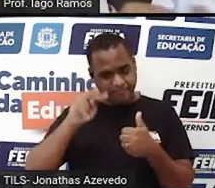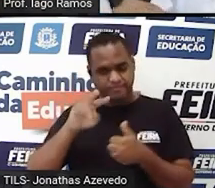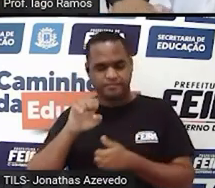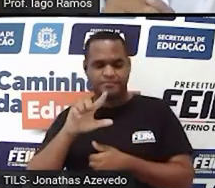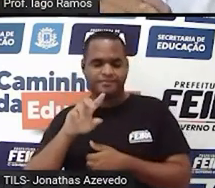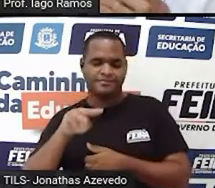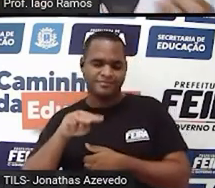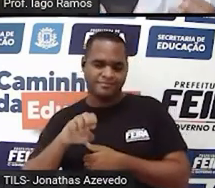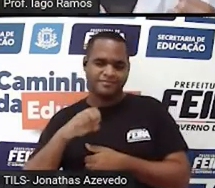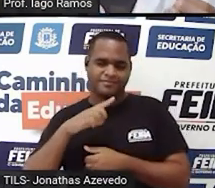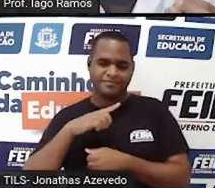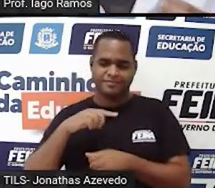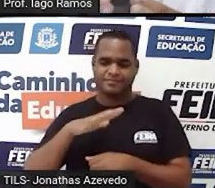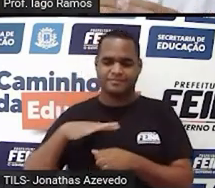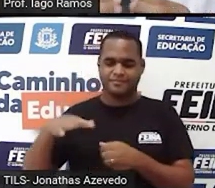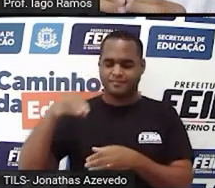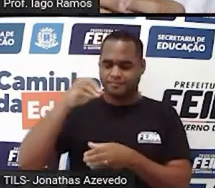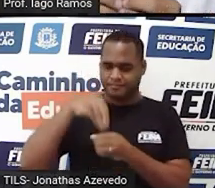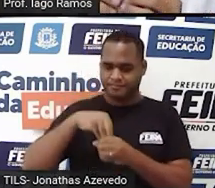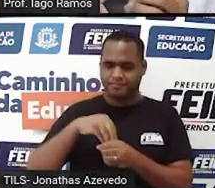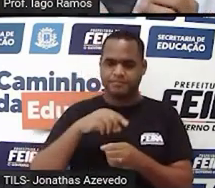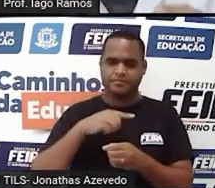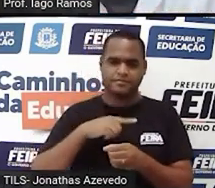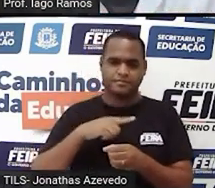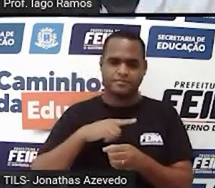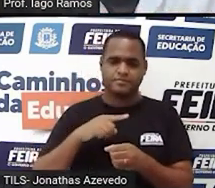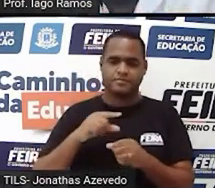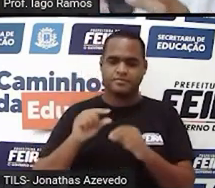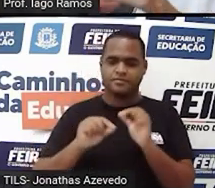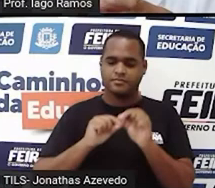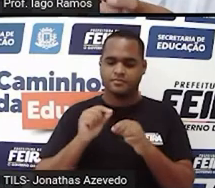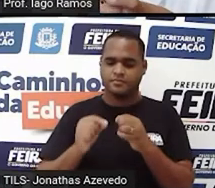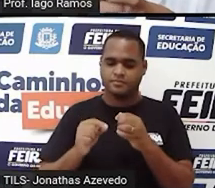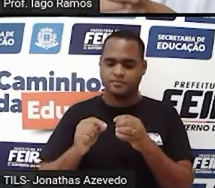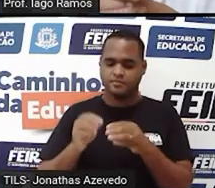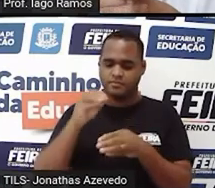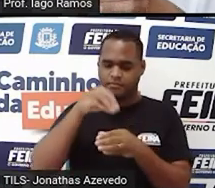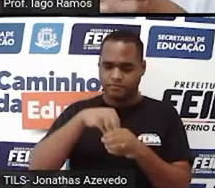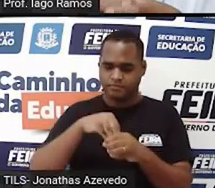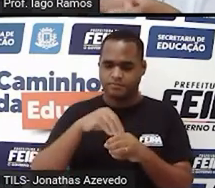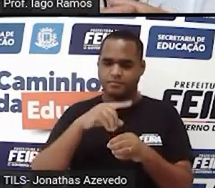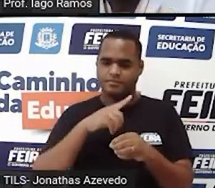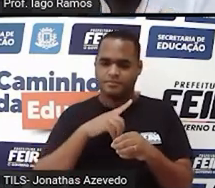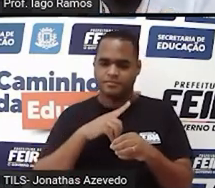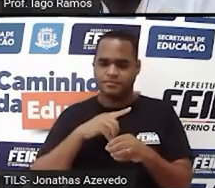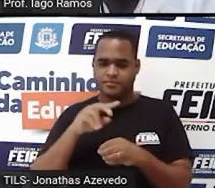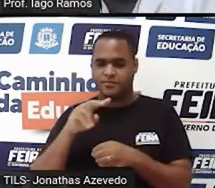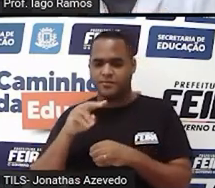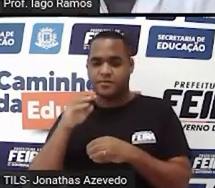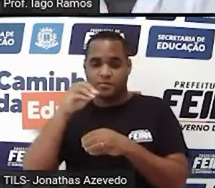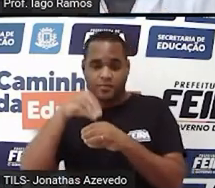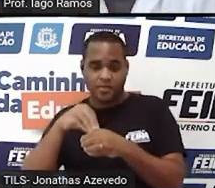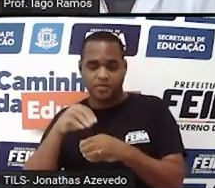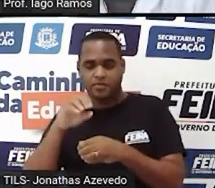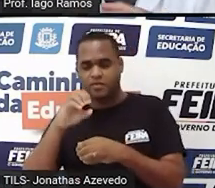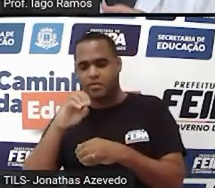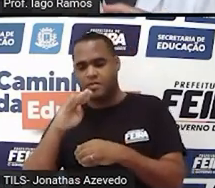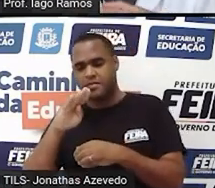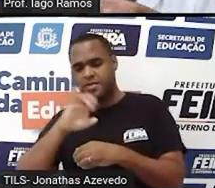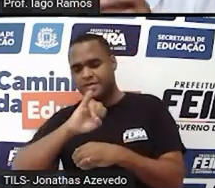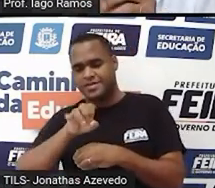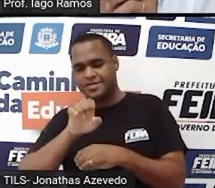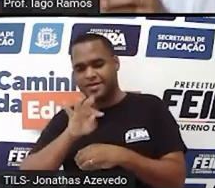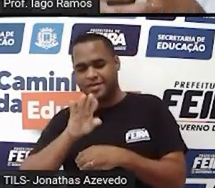como espaço interno de espaço de dentro de Algum objeto bom